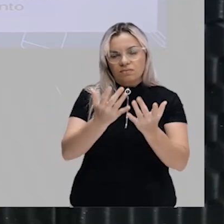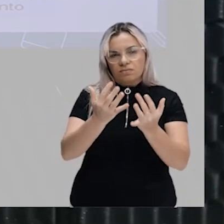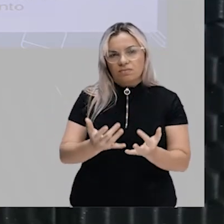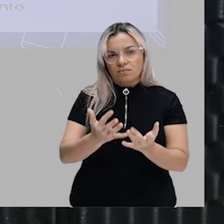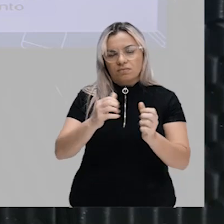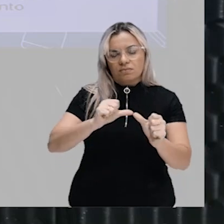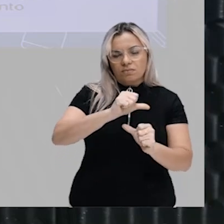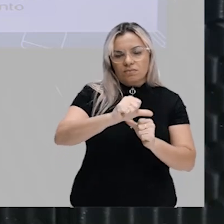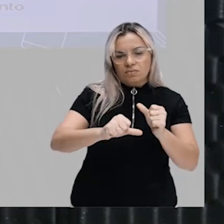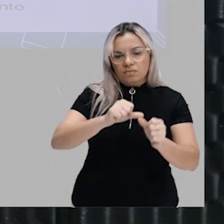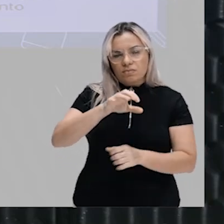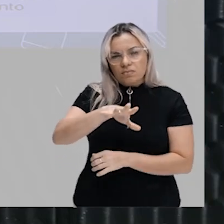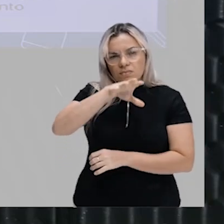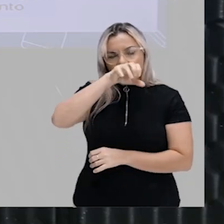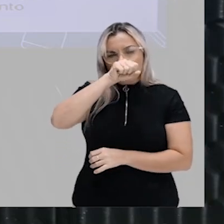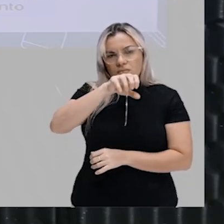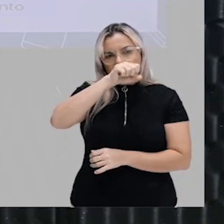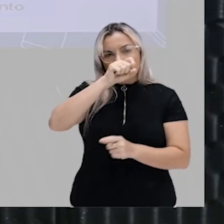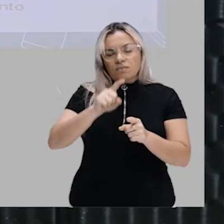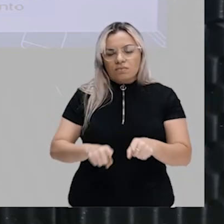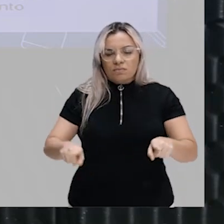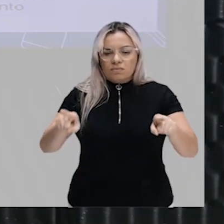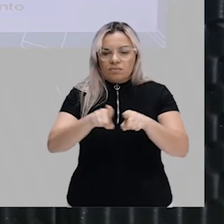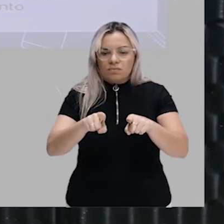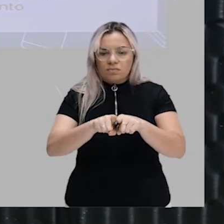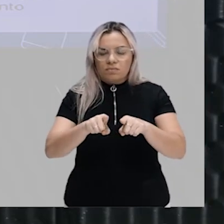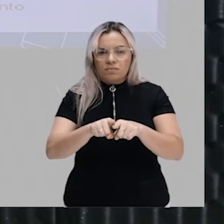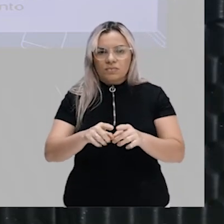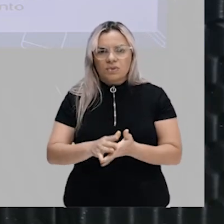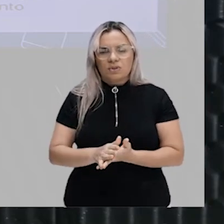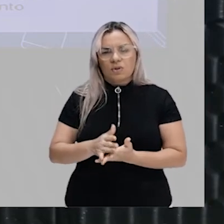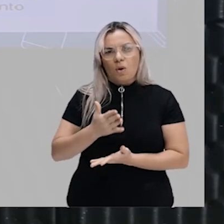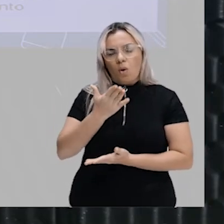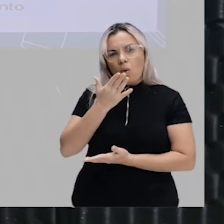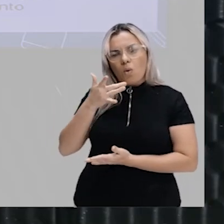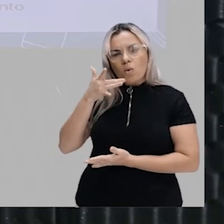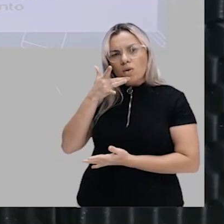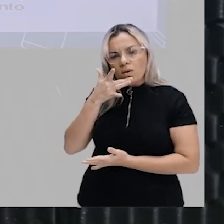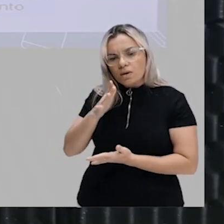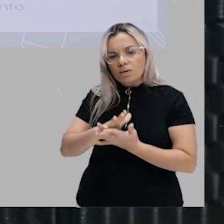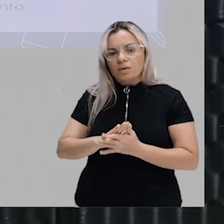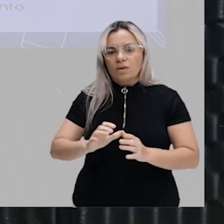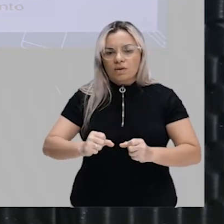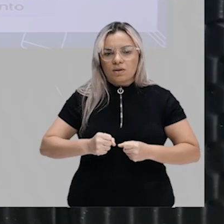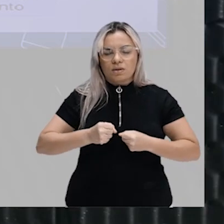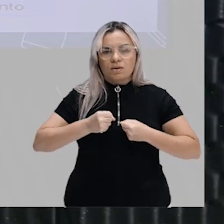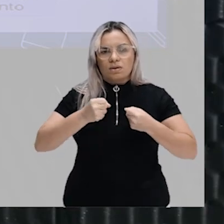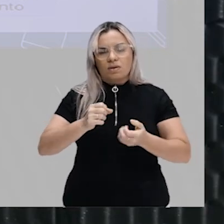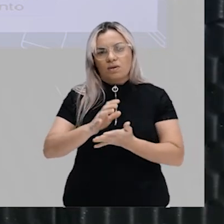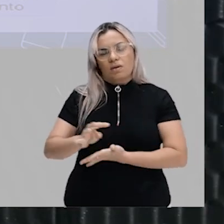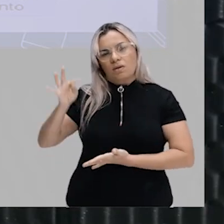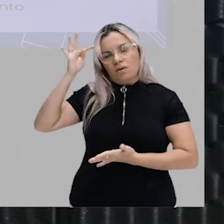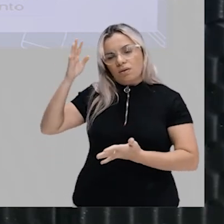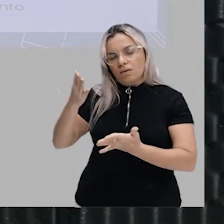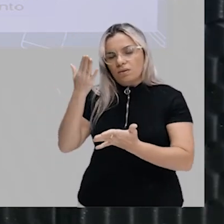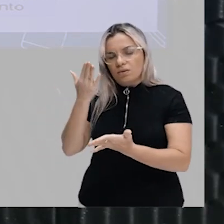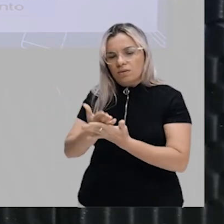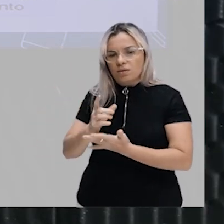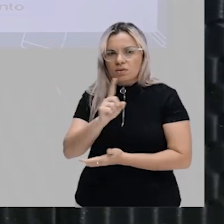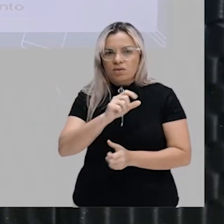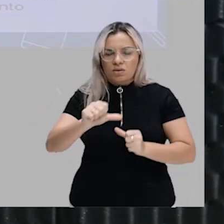você muda o cheiro, muda o sabor. Então, o Louis Pasteur, para tentar não alterar